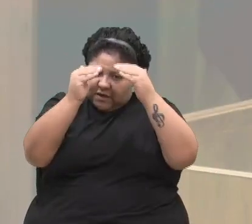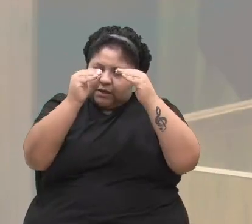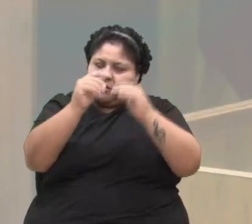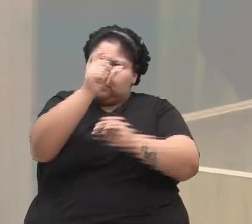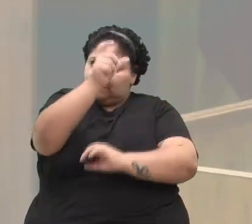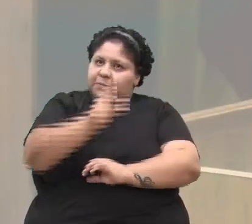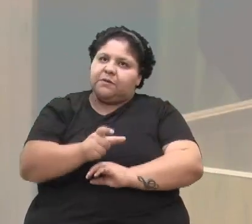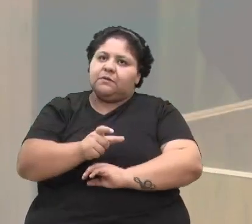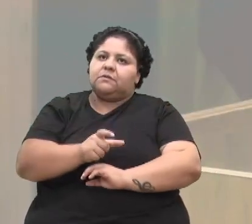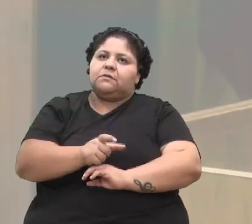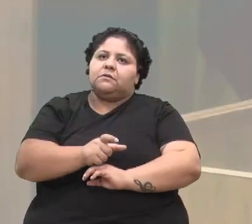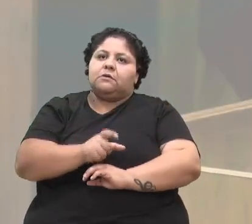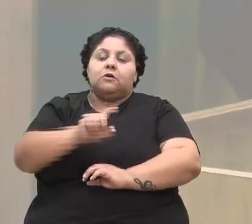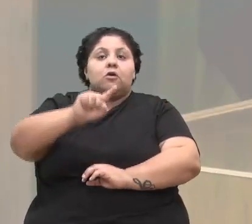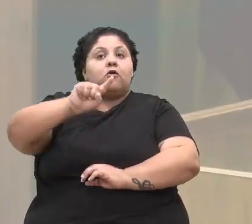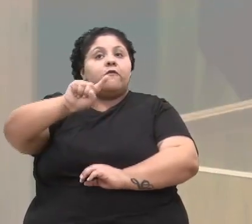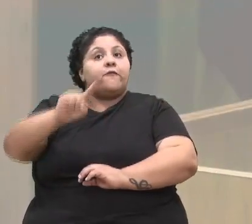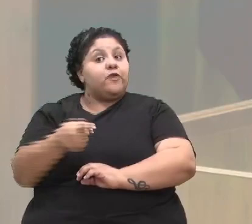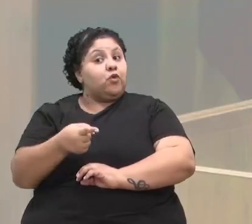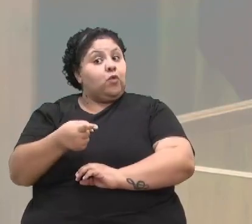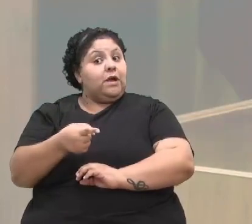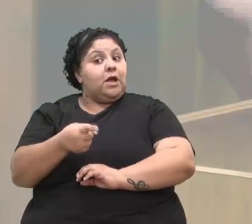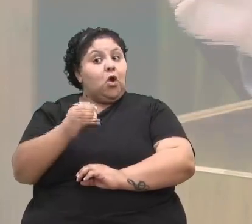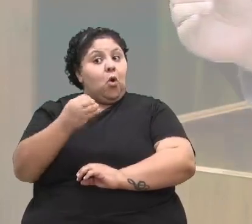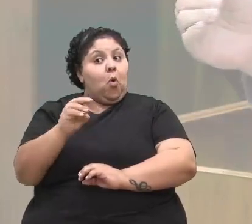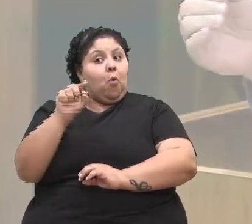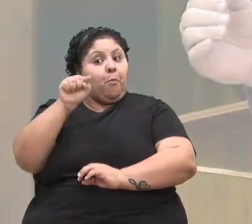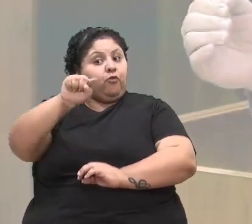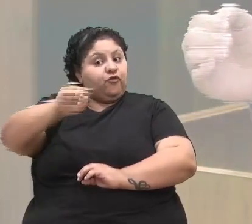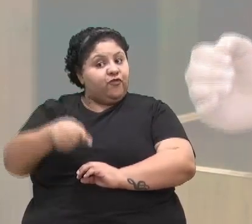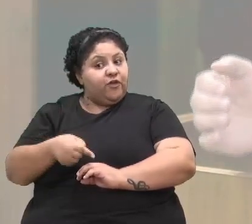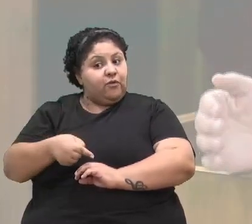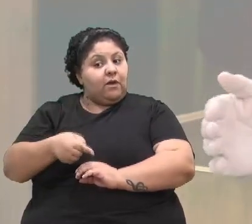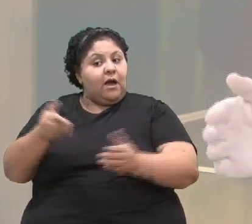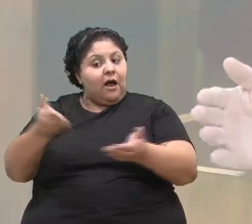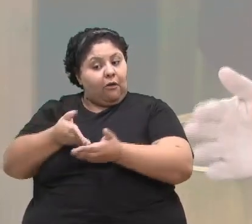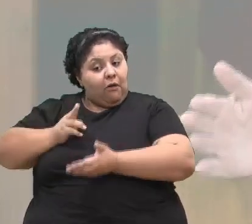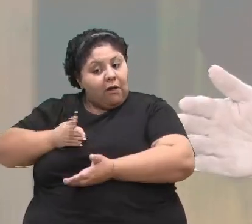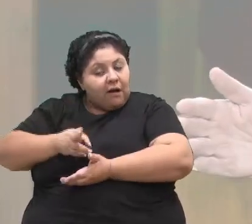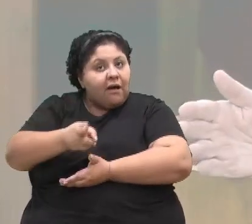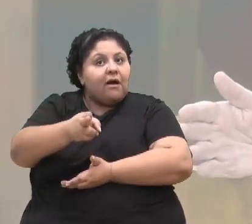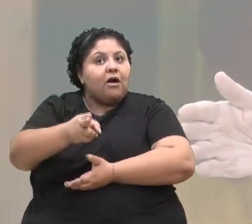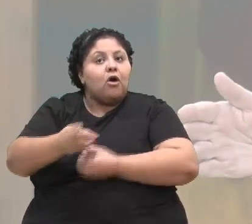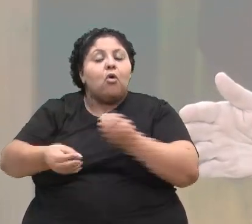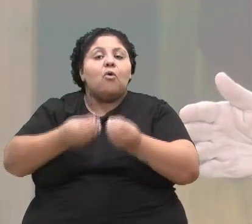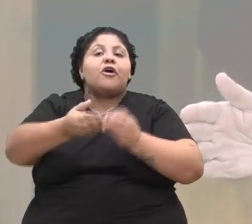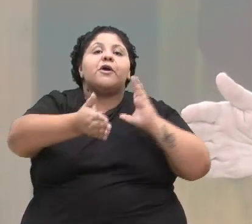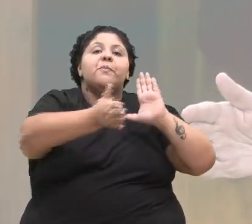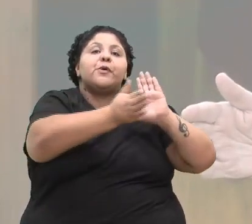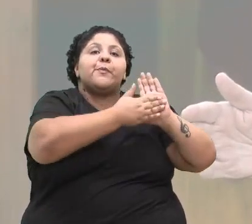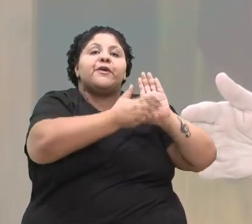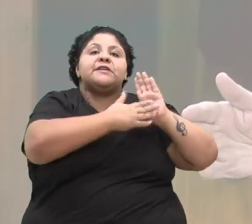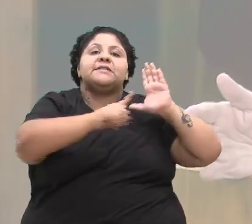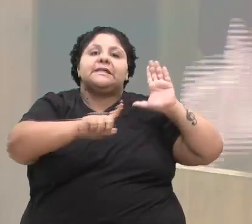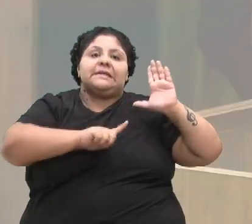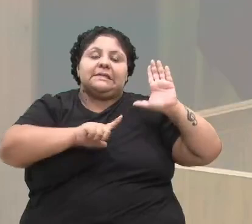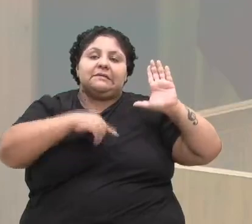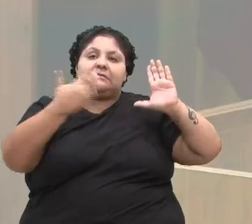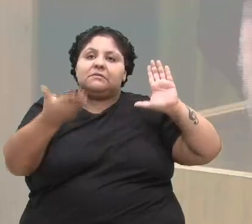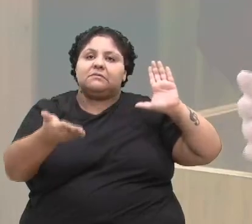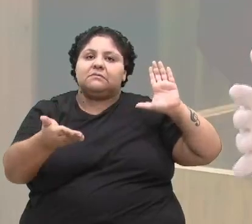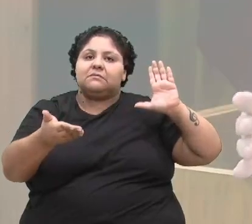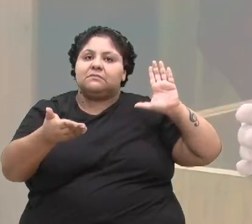pessoas. Vírgula ou ponto e vírgula. Agora para frente. Então, quais são as propostas que nós temos? Quais são